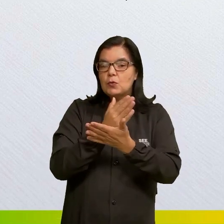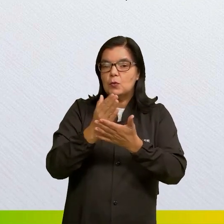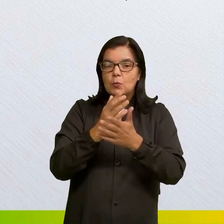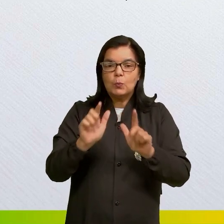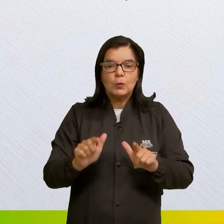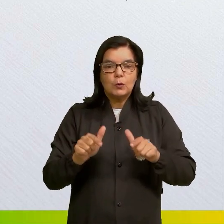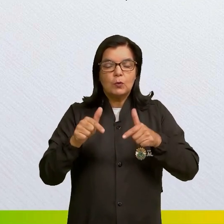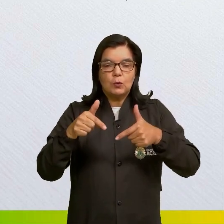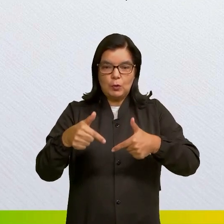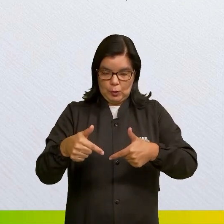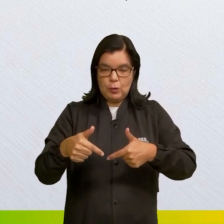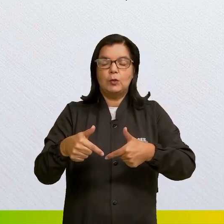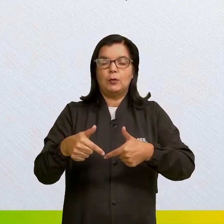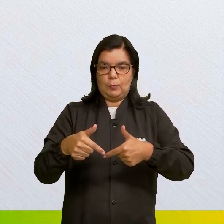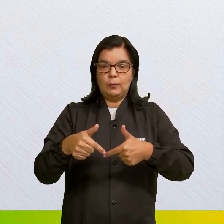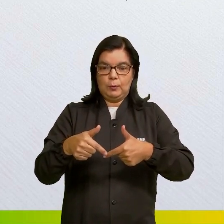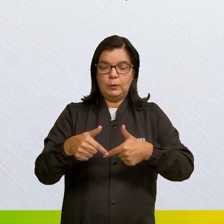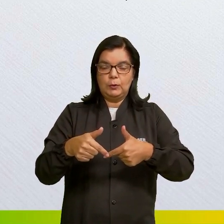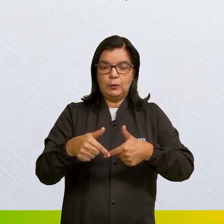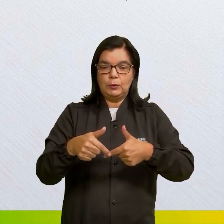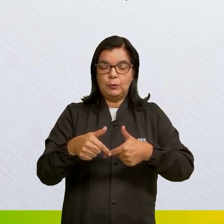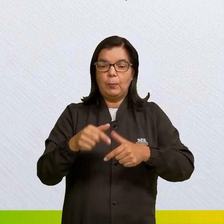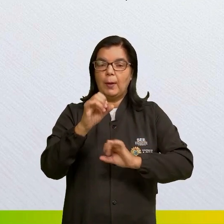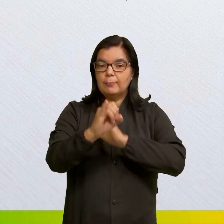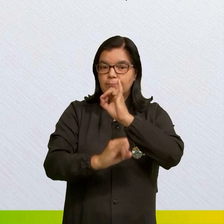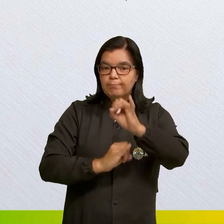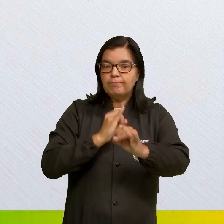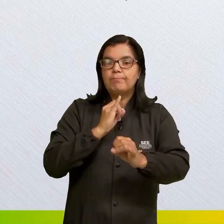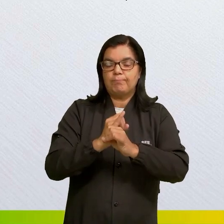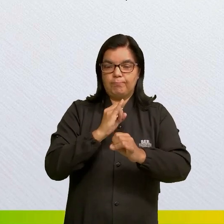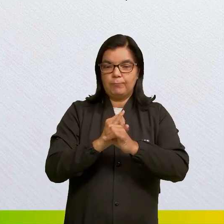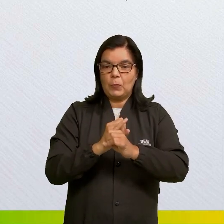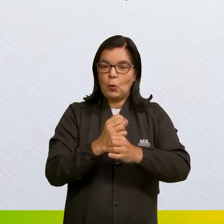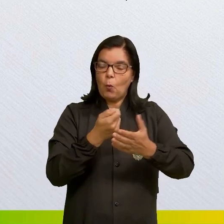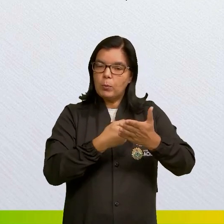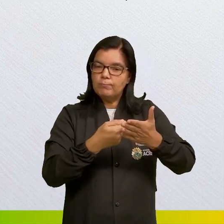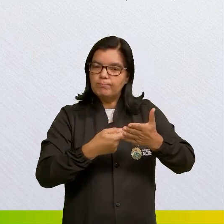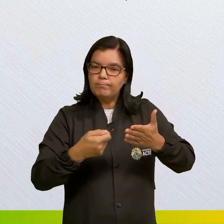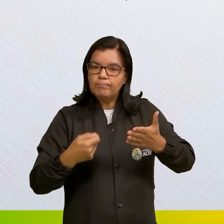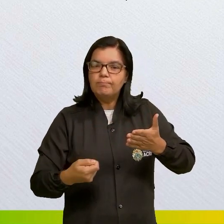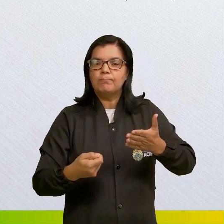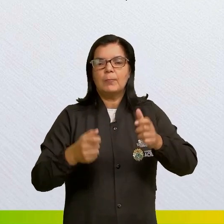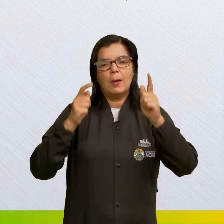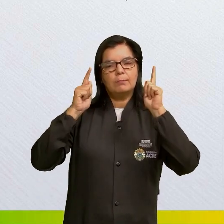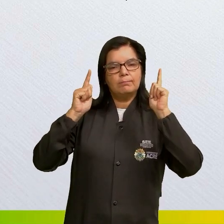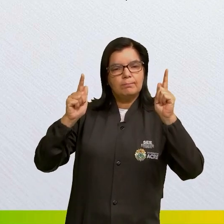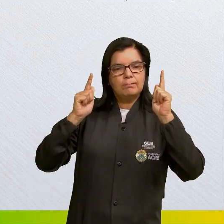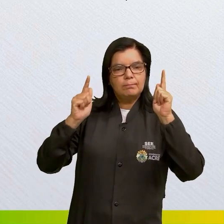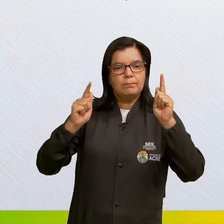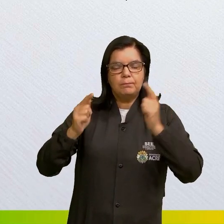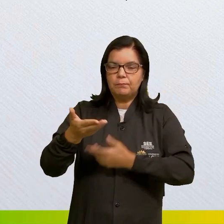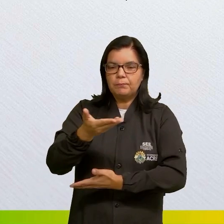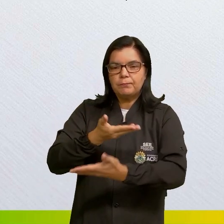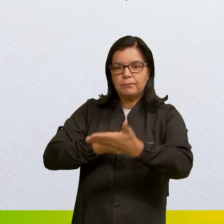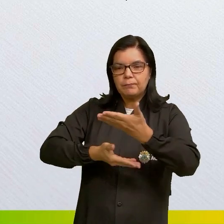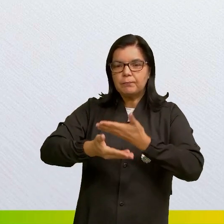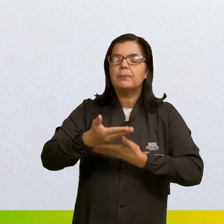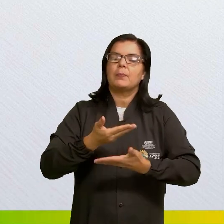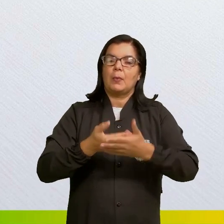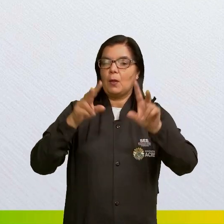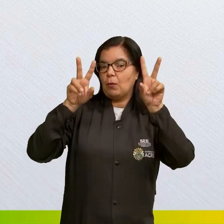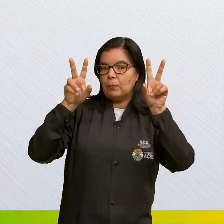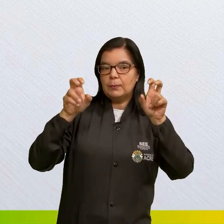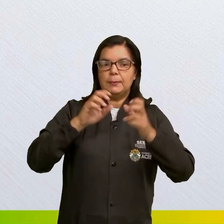de alguma mobilização online, abaixo-assinados, campanhas, compartilhamento de